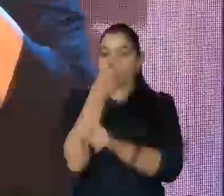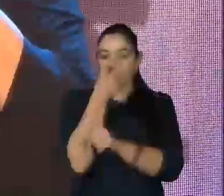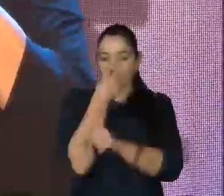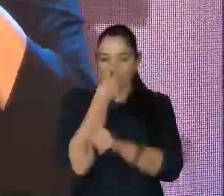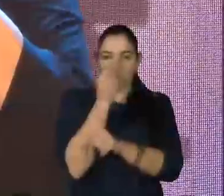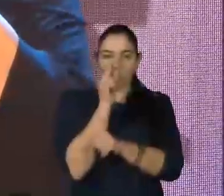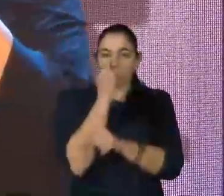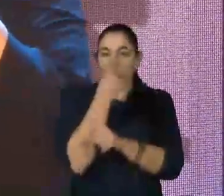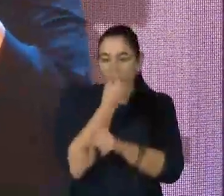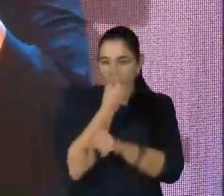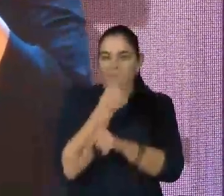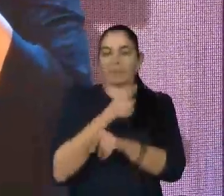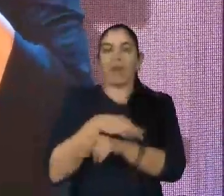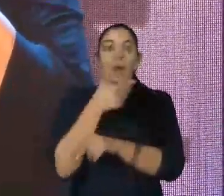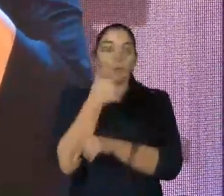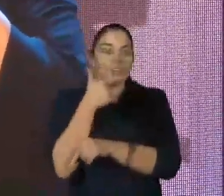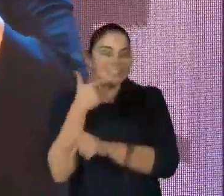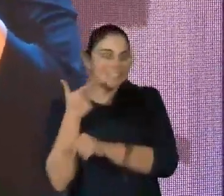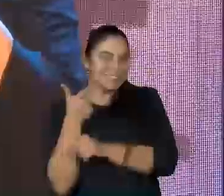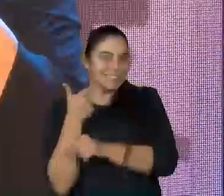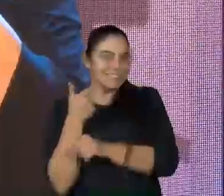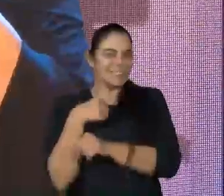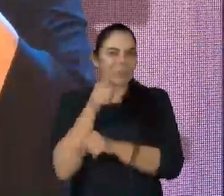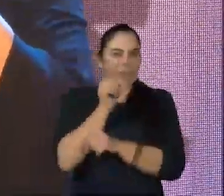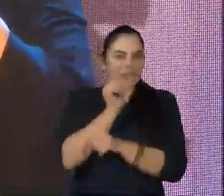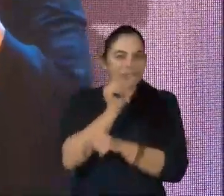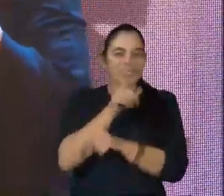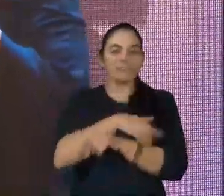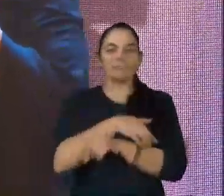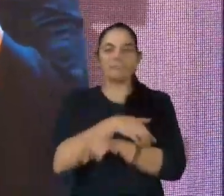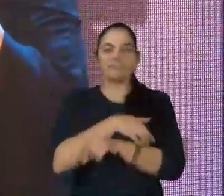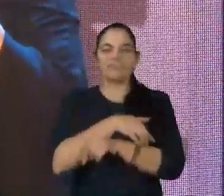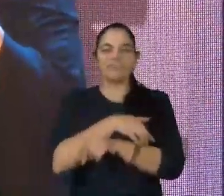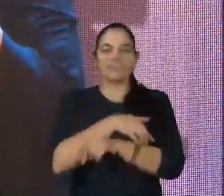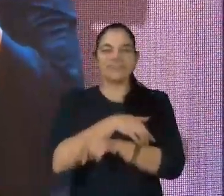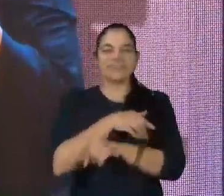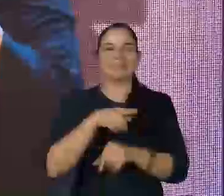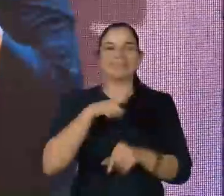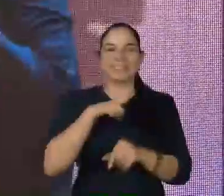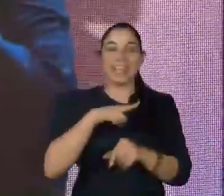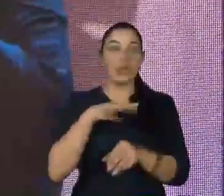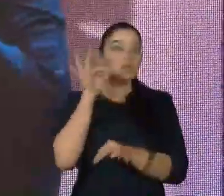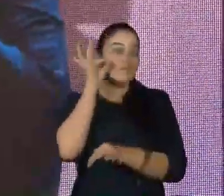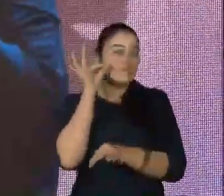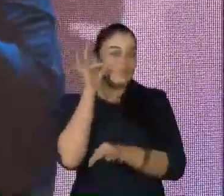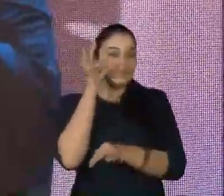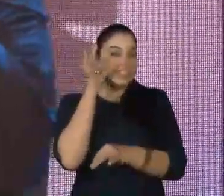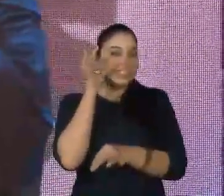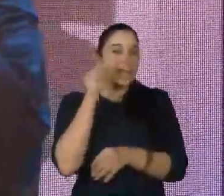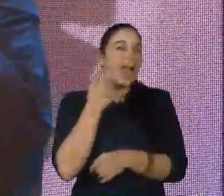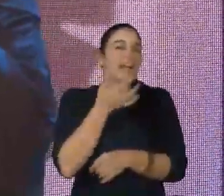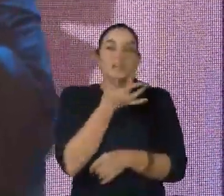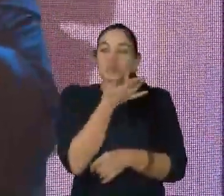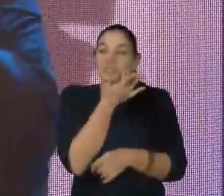meio arredondadinho, boca média, tenho sardas e uma covinha